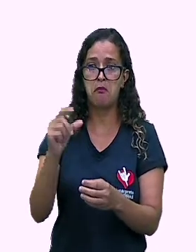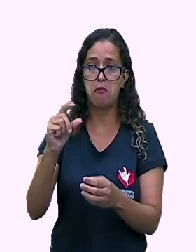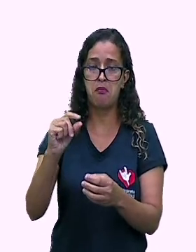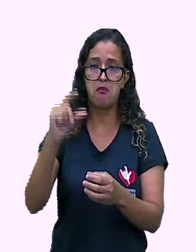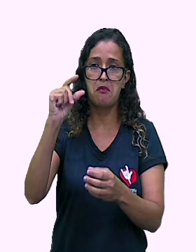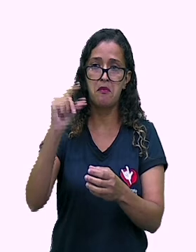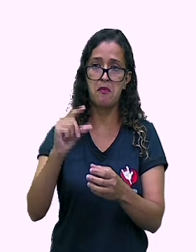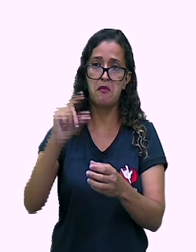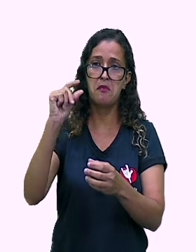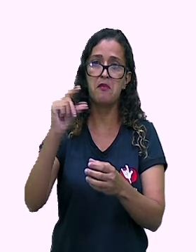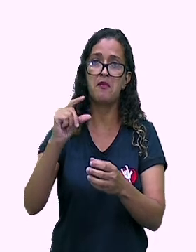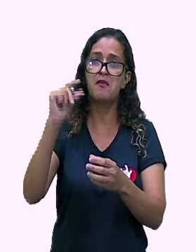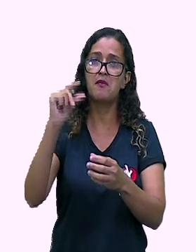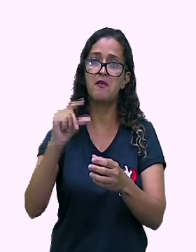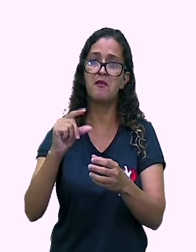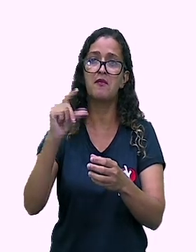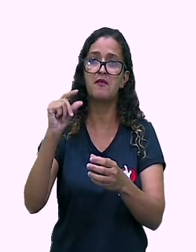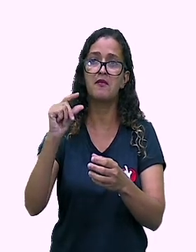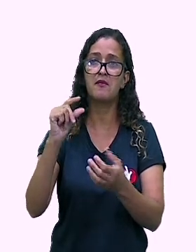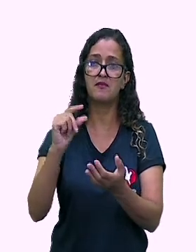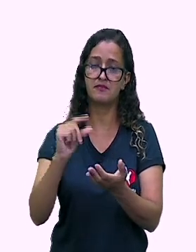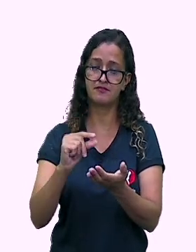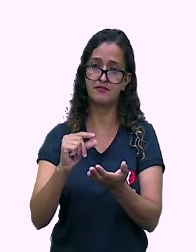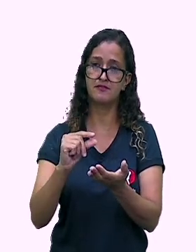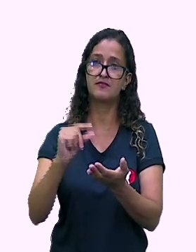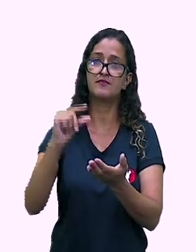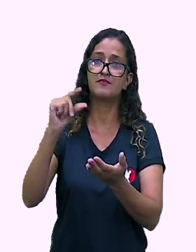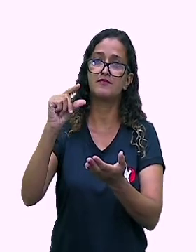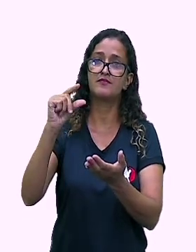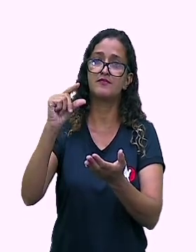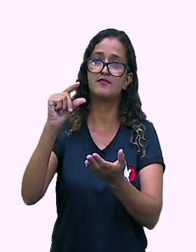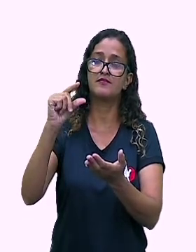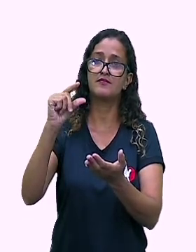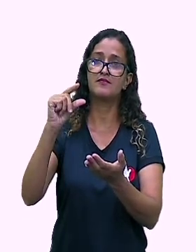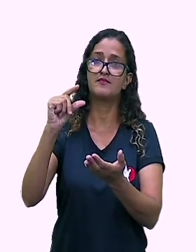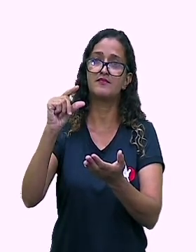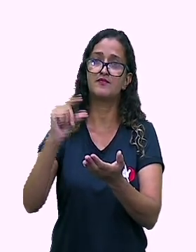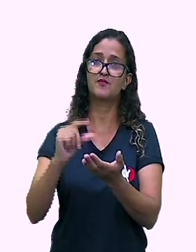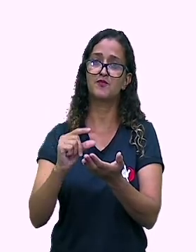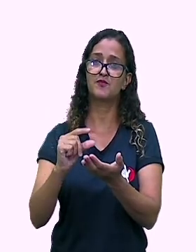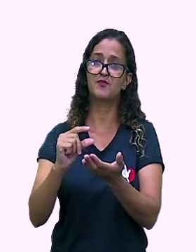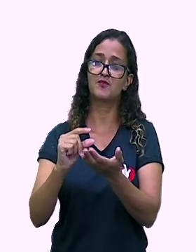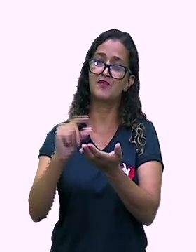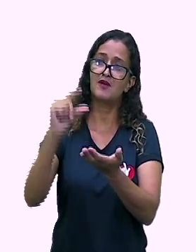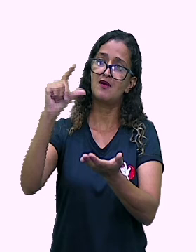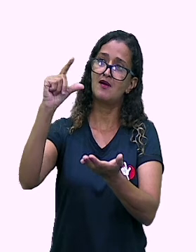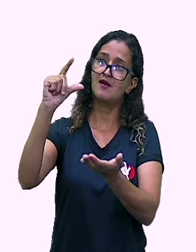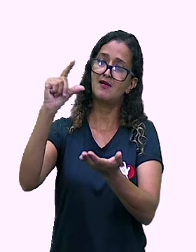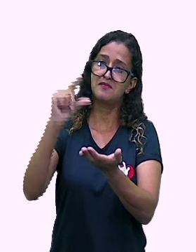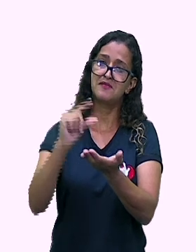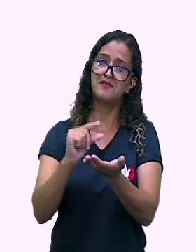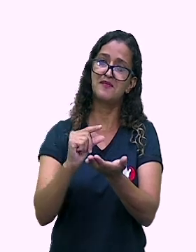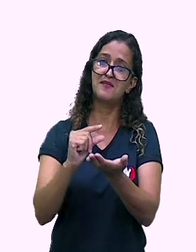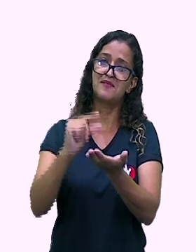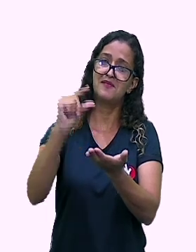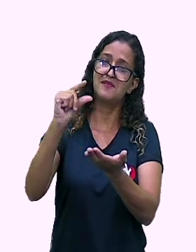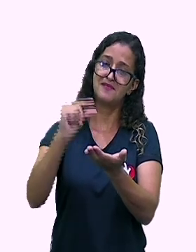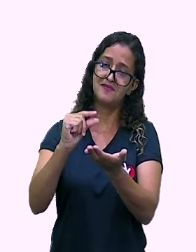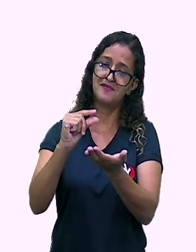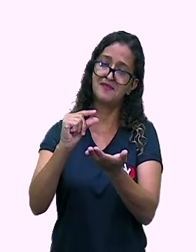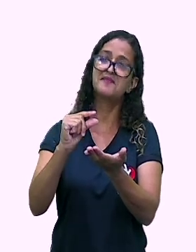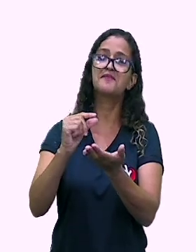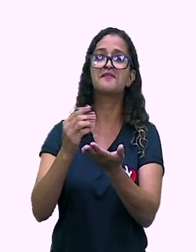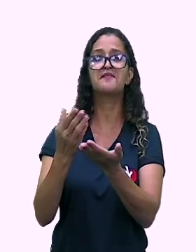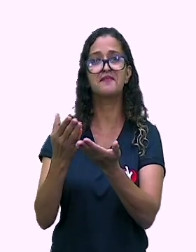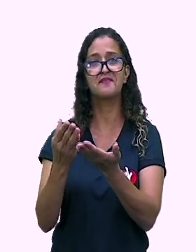mola, o que acontece com a mola? Ela baixa. Quando nós soltamos, ela volta para o estado inicial.